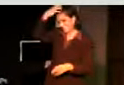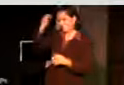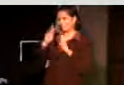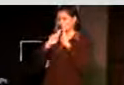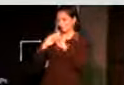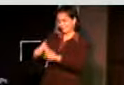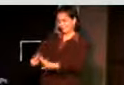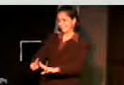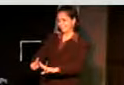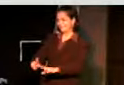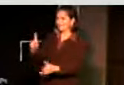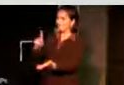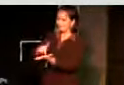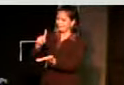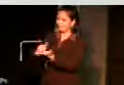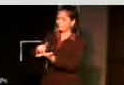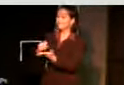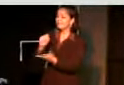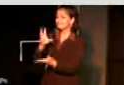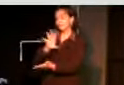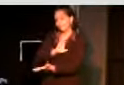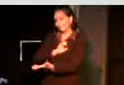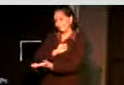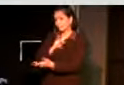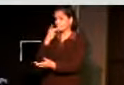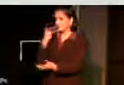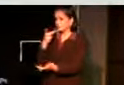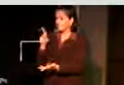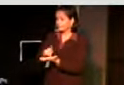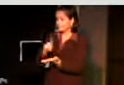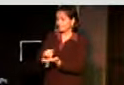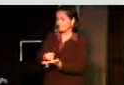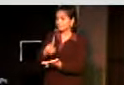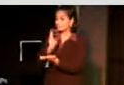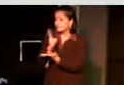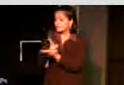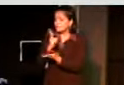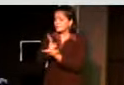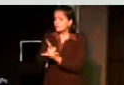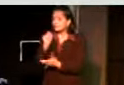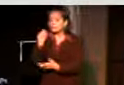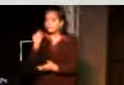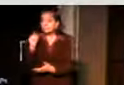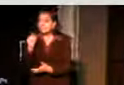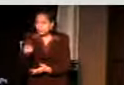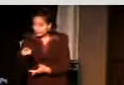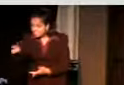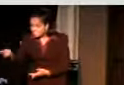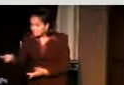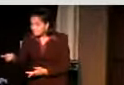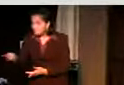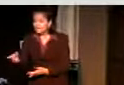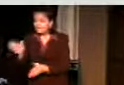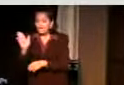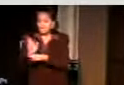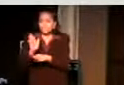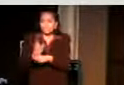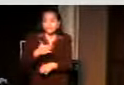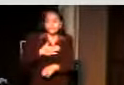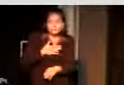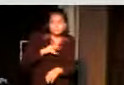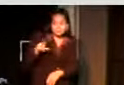responderá queridos eu vos digo que sempre que o fizestes a um destes meus